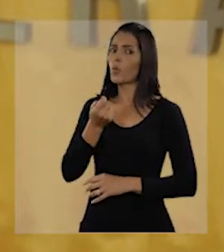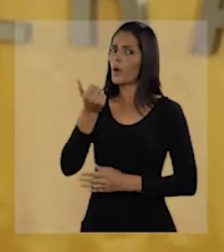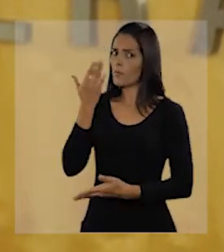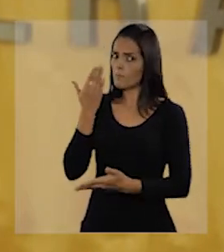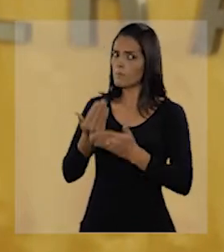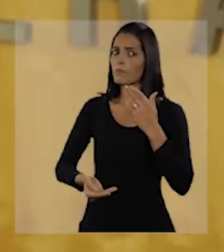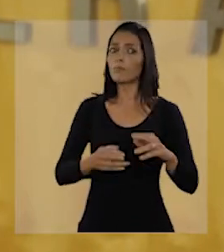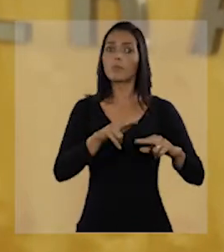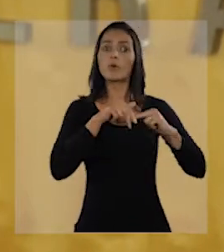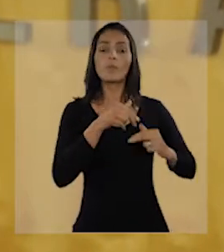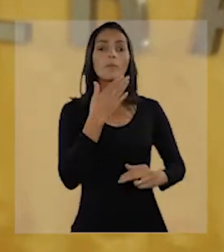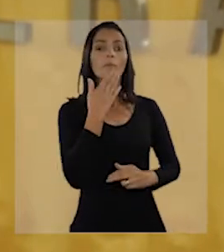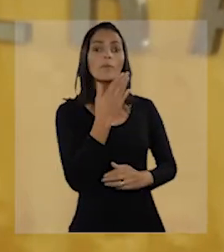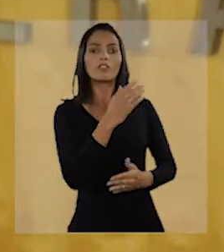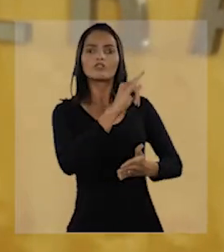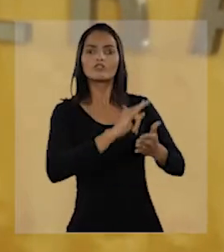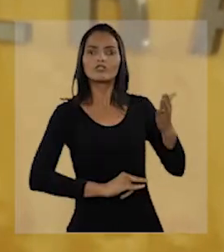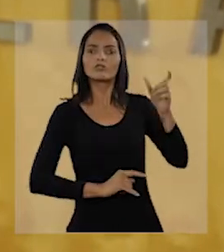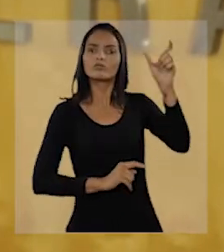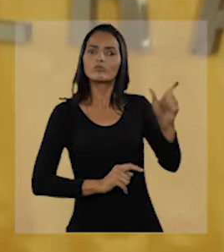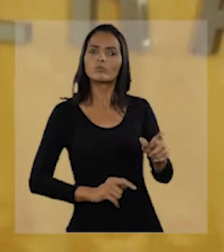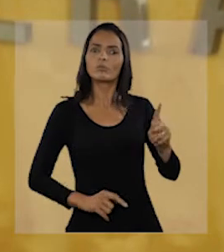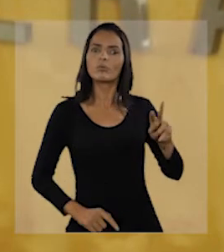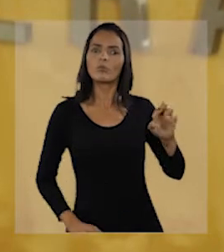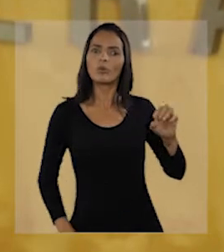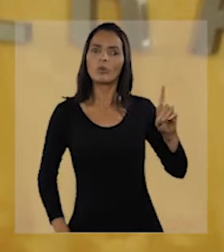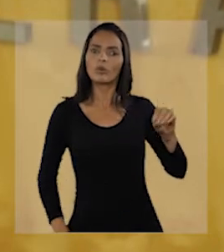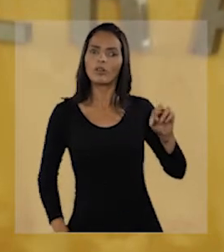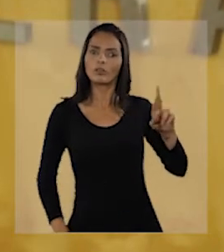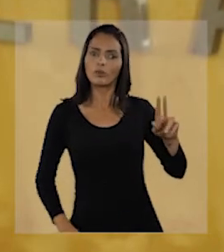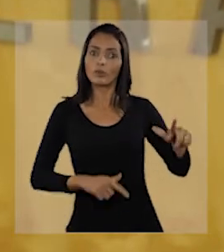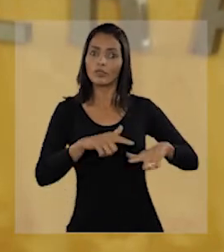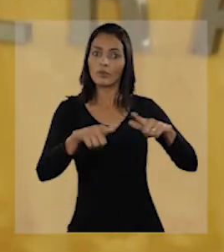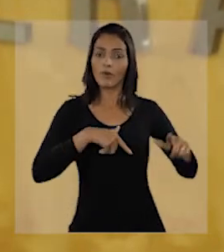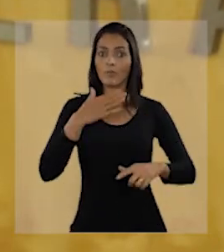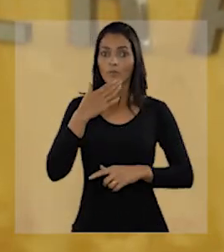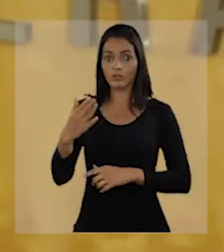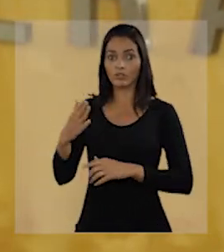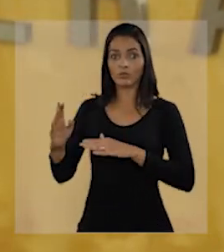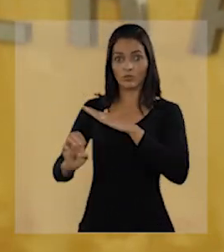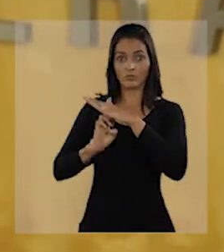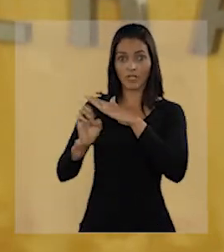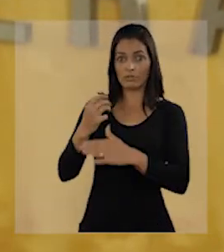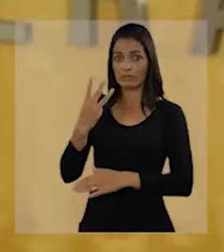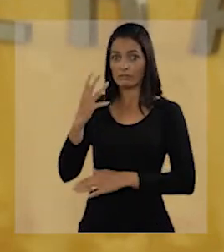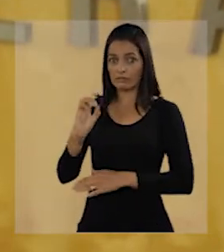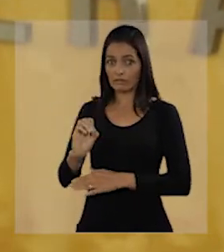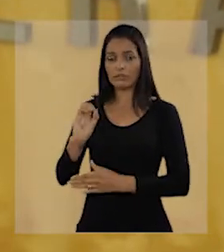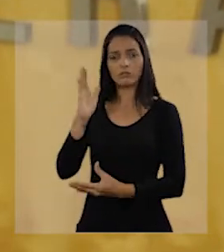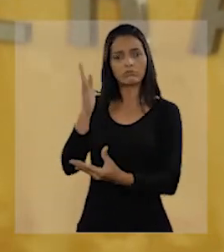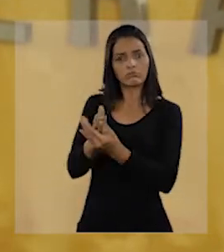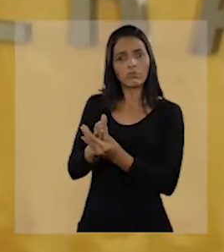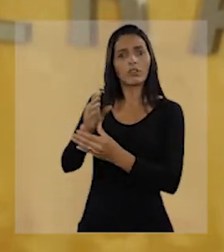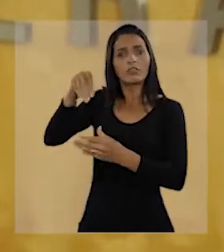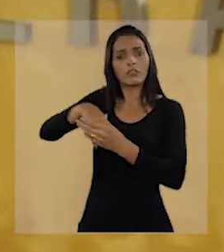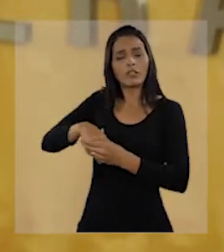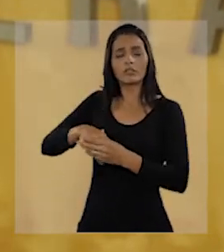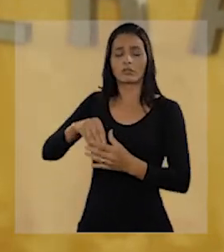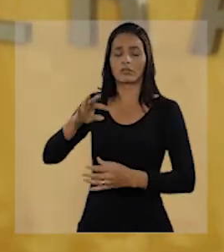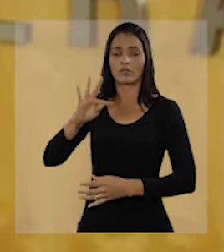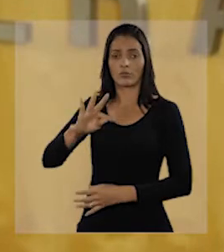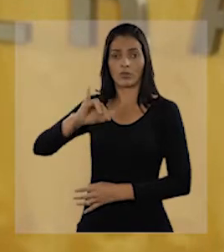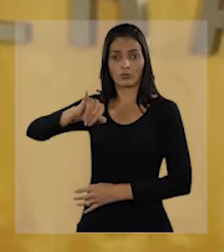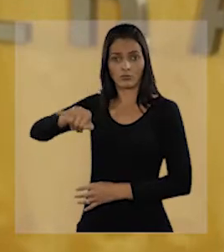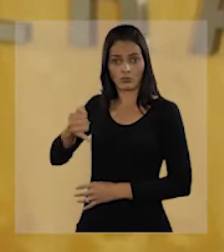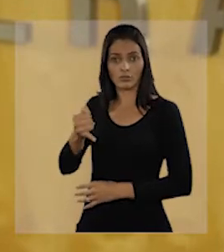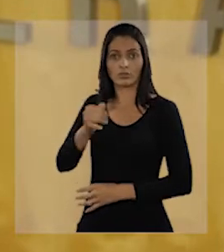foi ameaçada por um pedido de um procurador do trabalho que requisitou as 30 empresas listadas pelo Tribunal de Justiça do